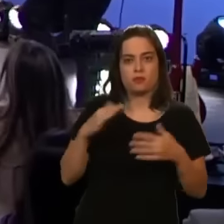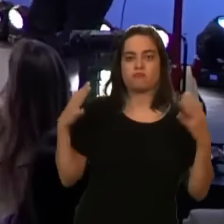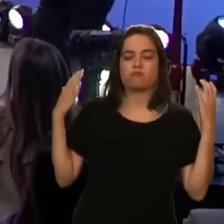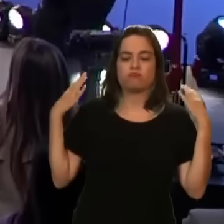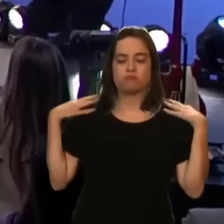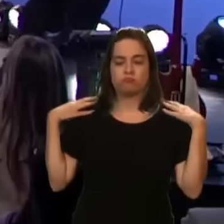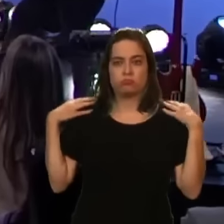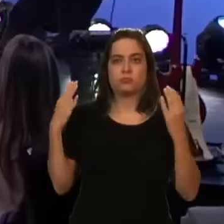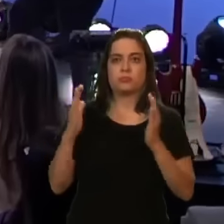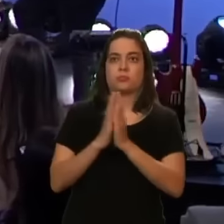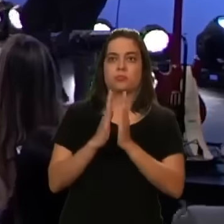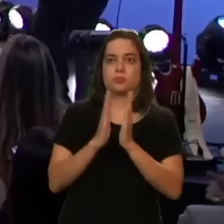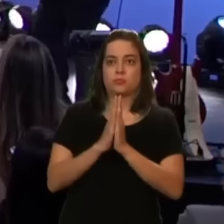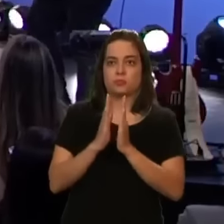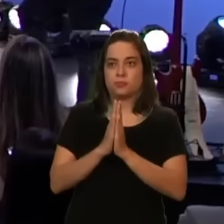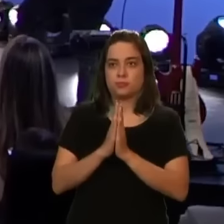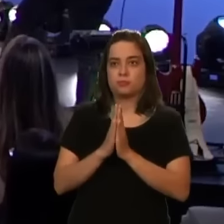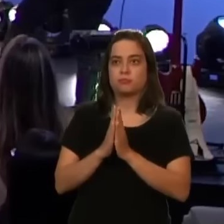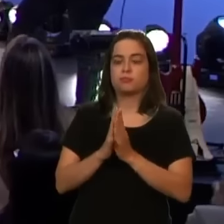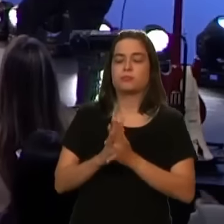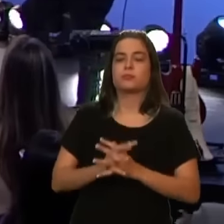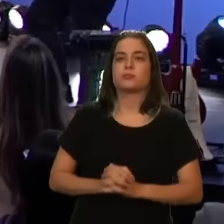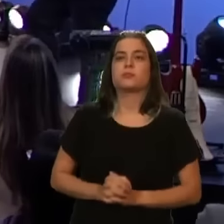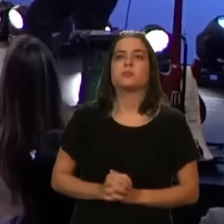ombro. Olha ao seu redor, meninas.